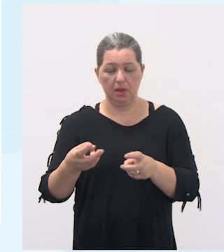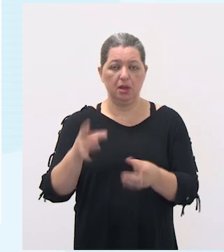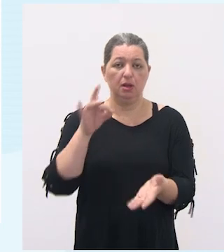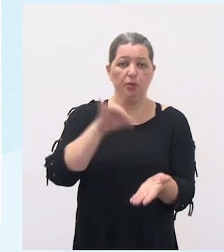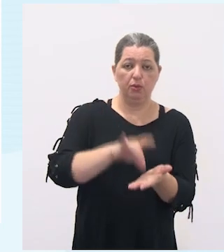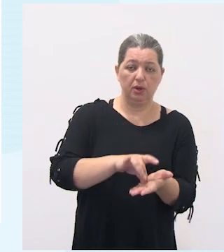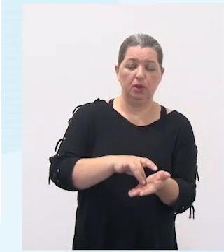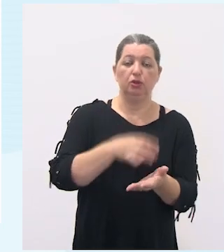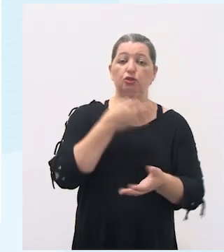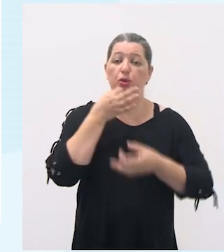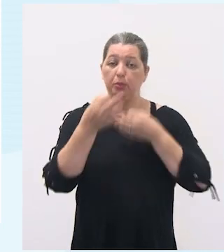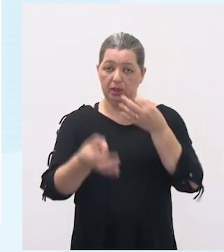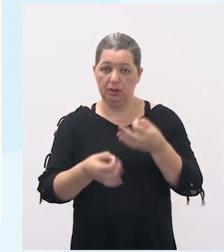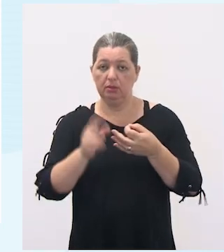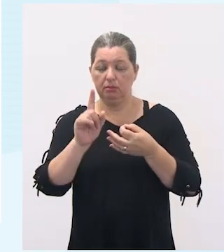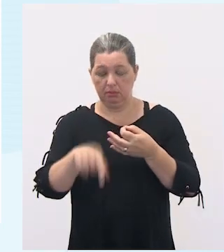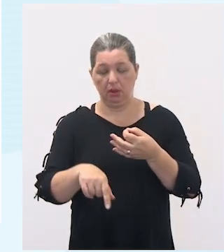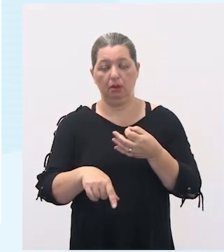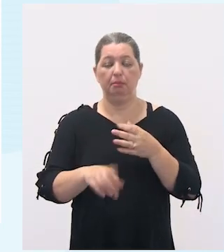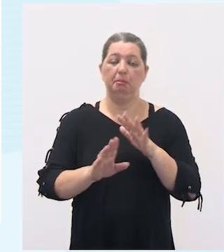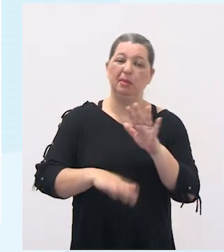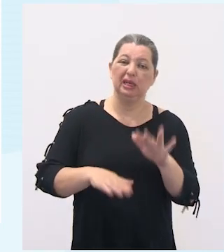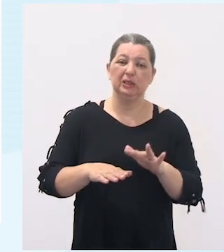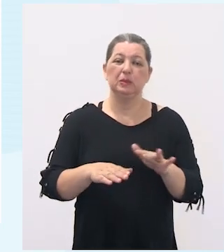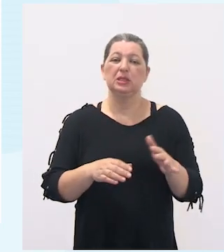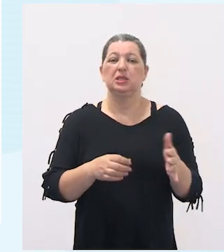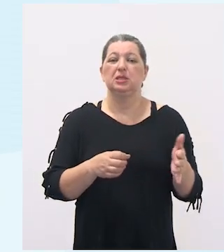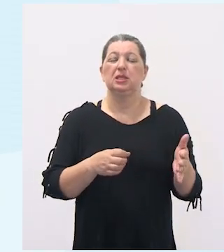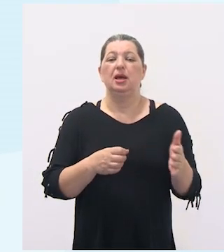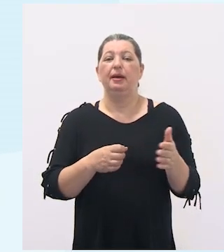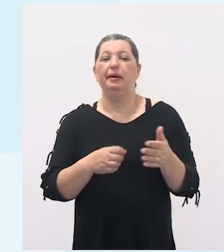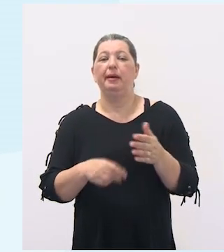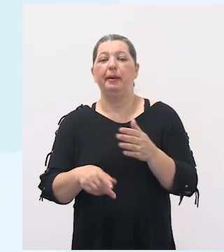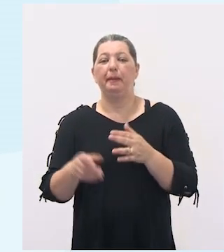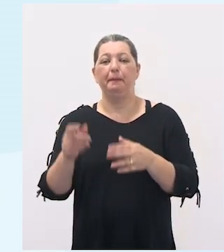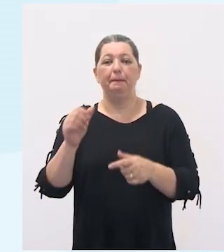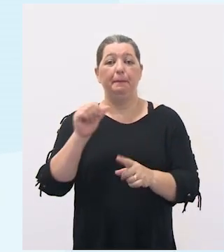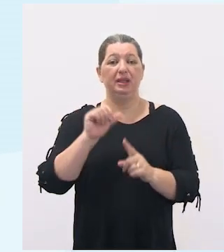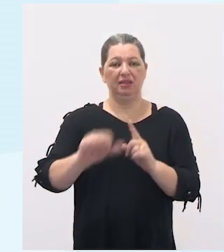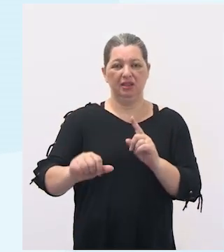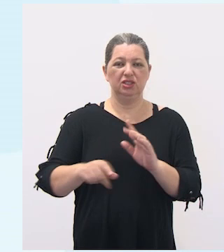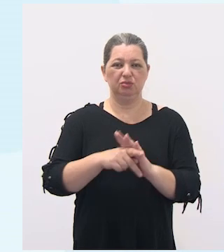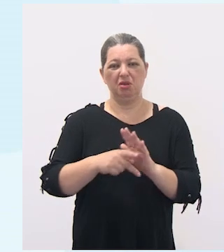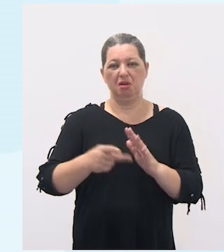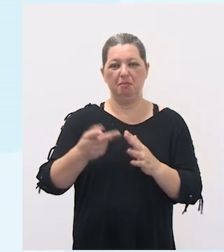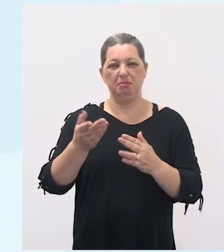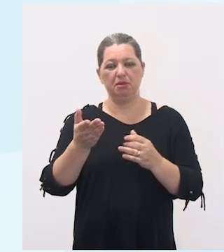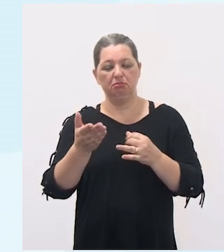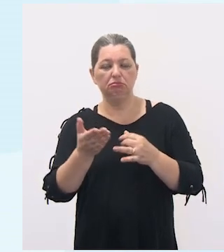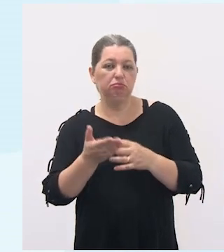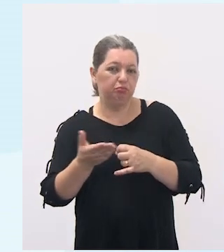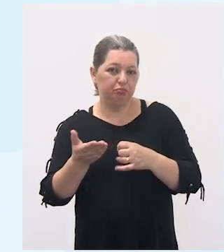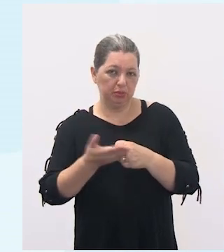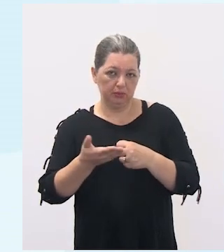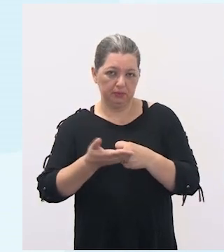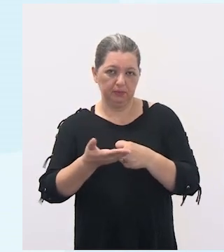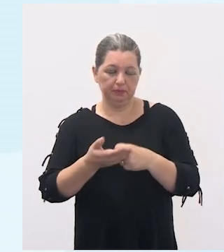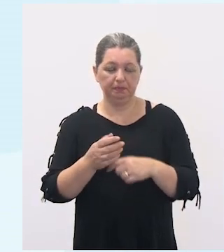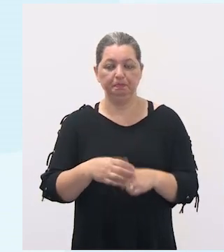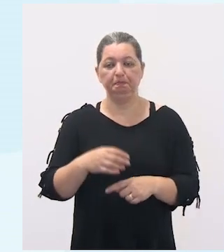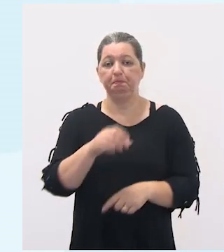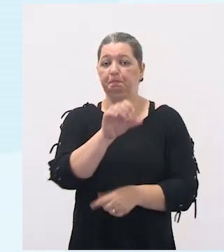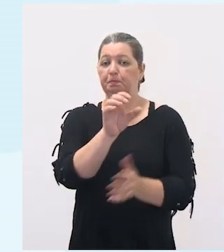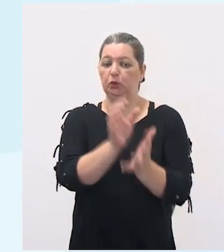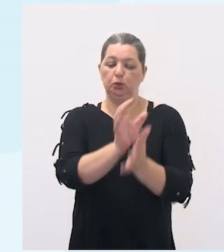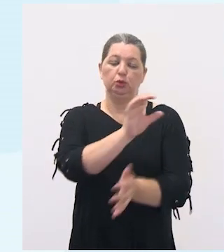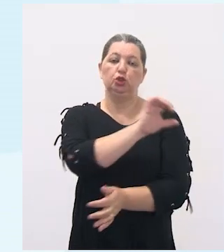ele está no nível mediano. Vamos ver no próximo slide como essa habilidade funciona lá no 9º ano. No 9º ano, essa